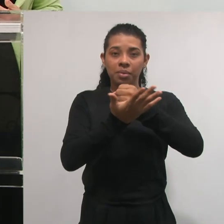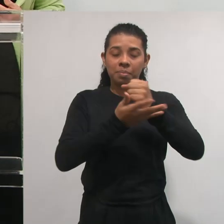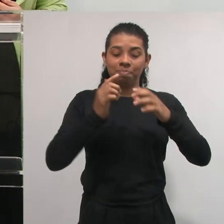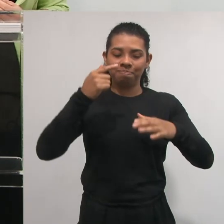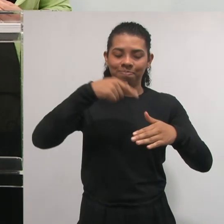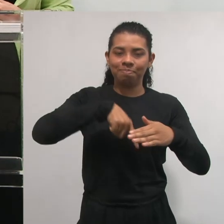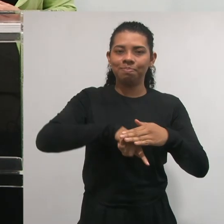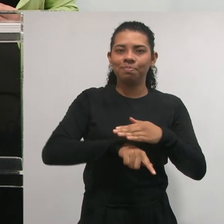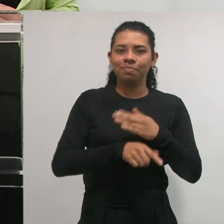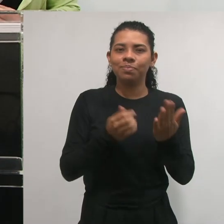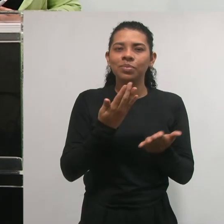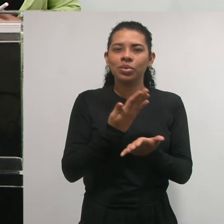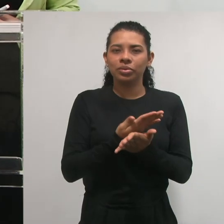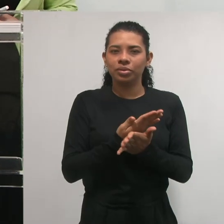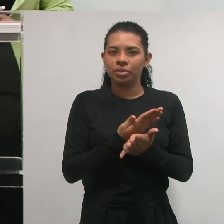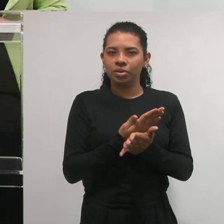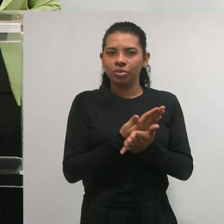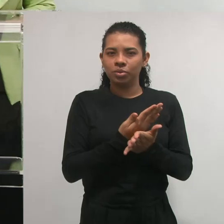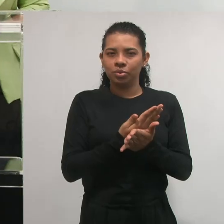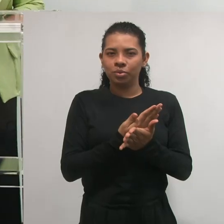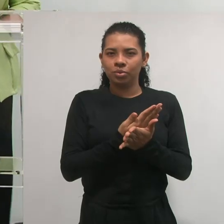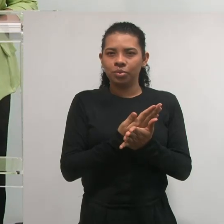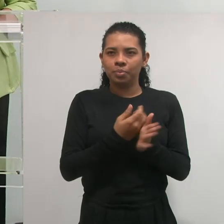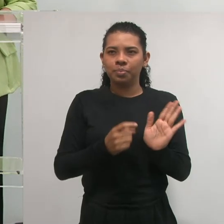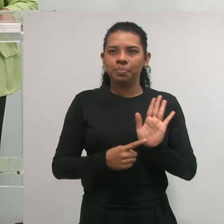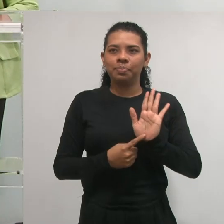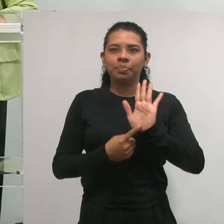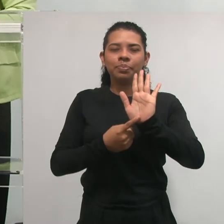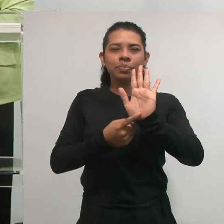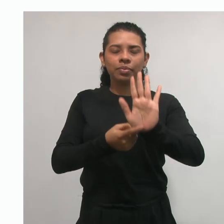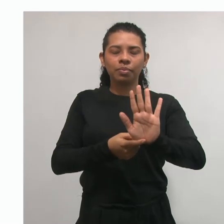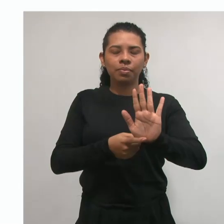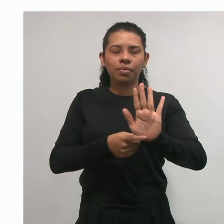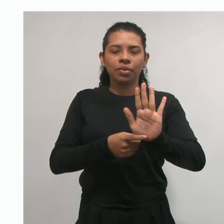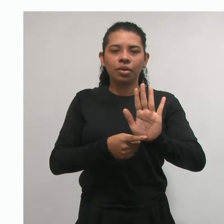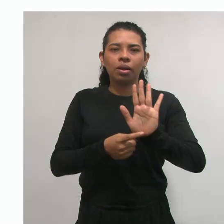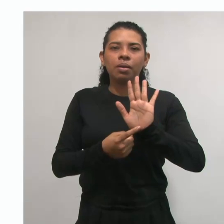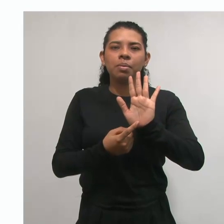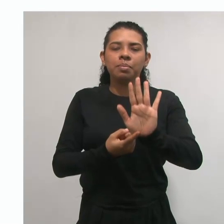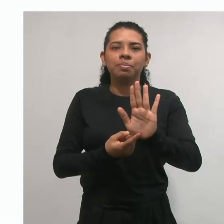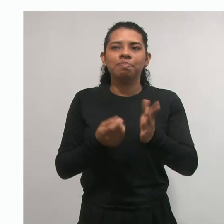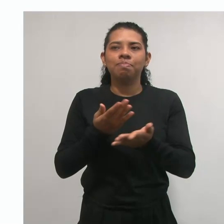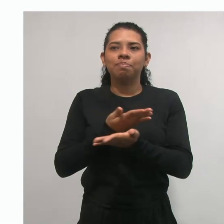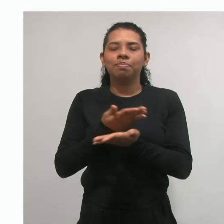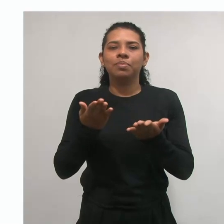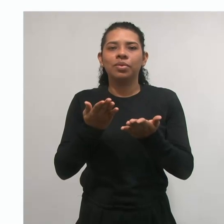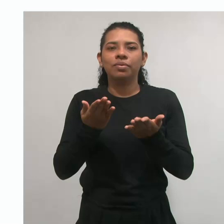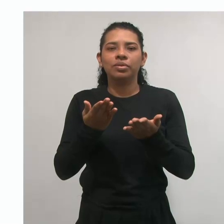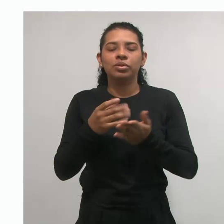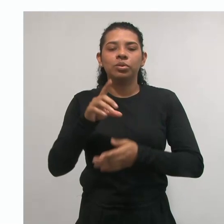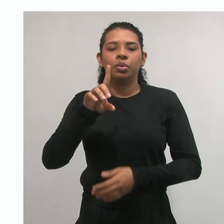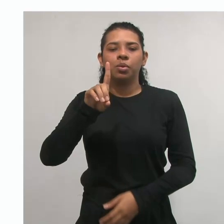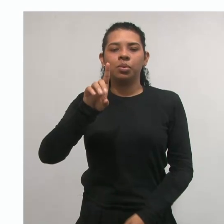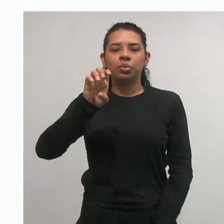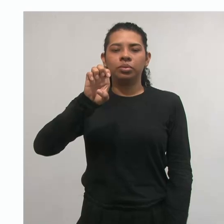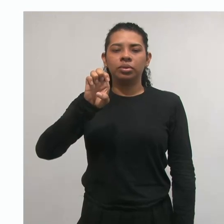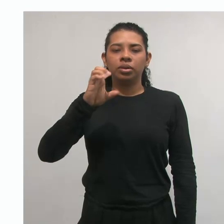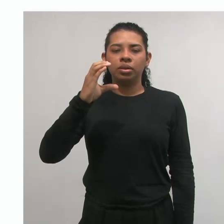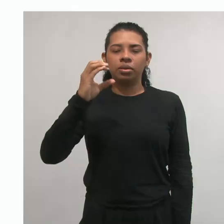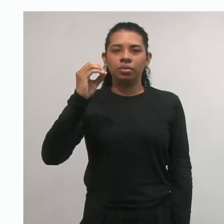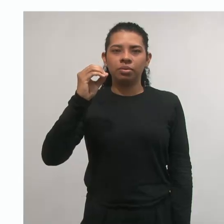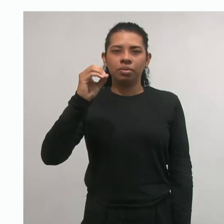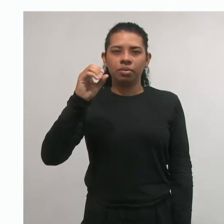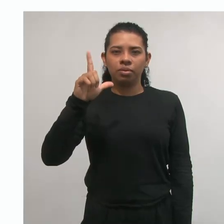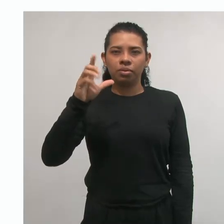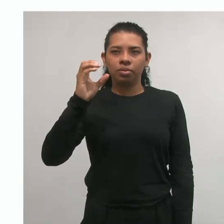teórica, e aí a gente trouxe aqui esse pensamento, essa metodologia, que é o pensamento